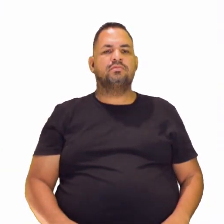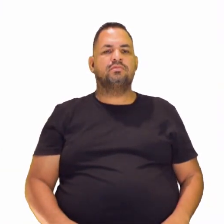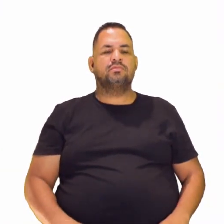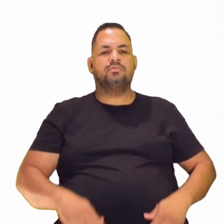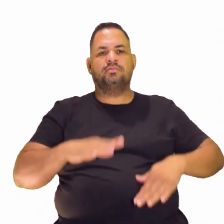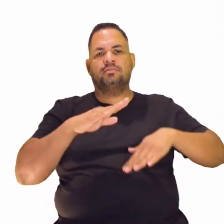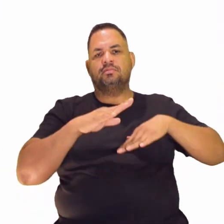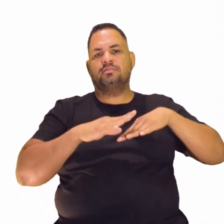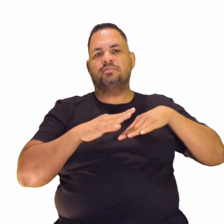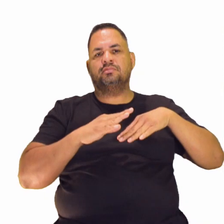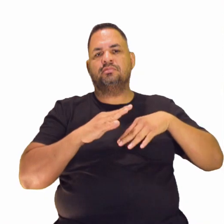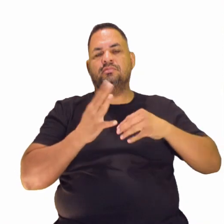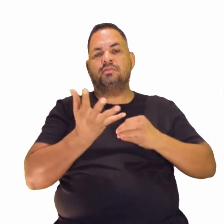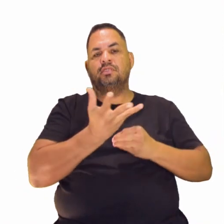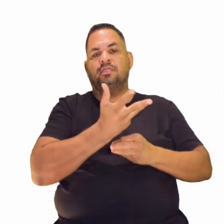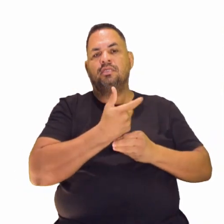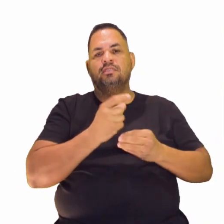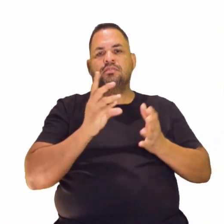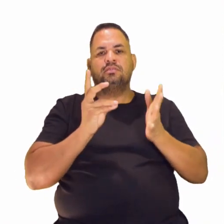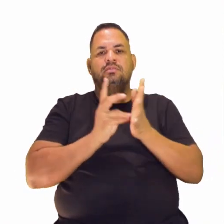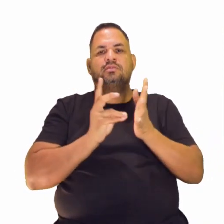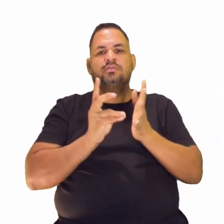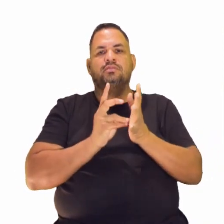nas artes indígenas,